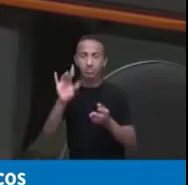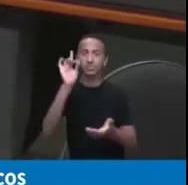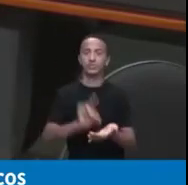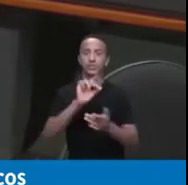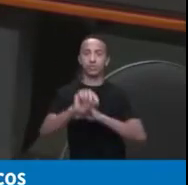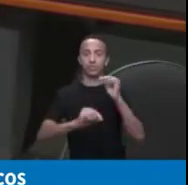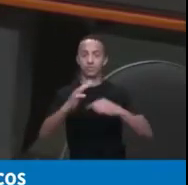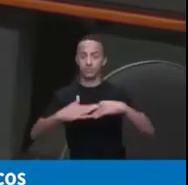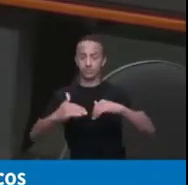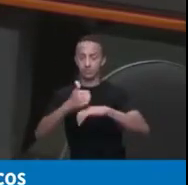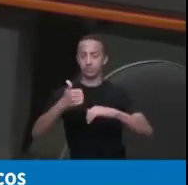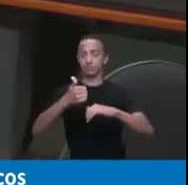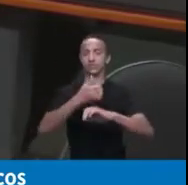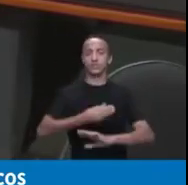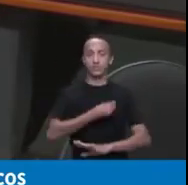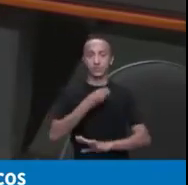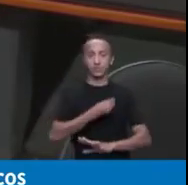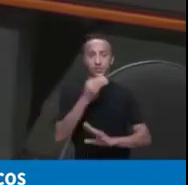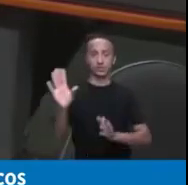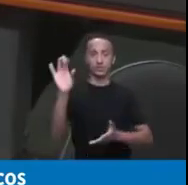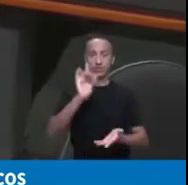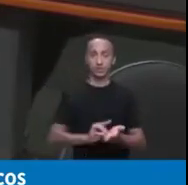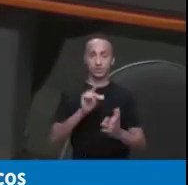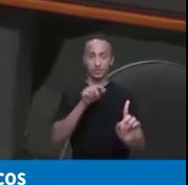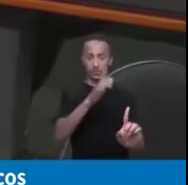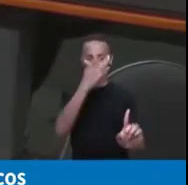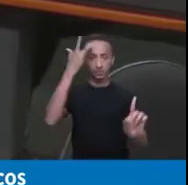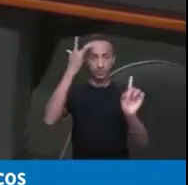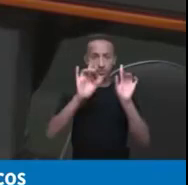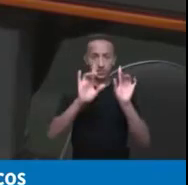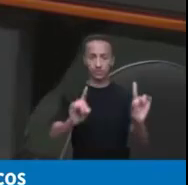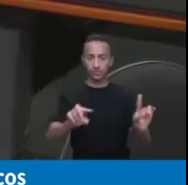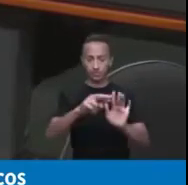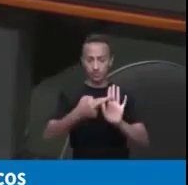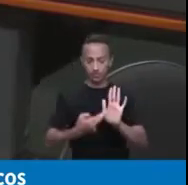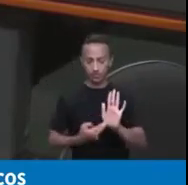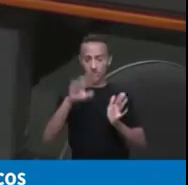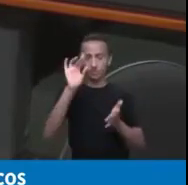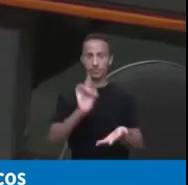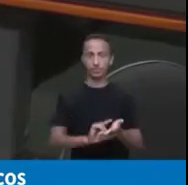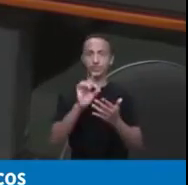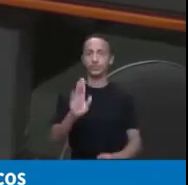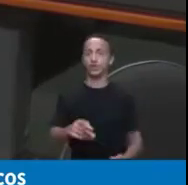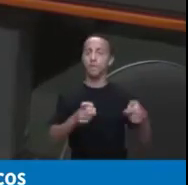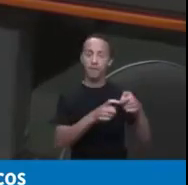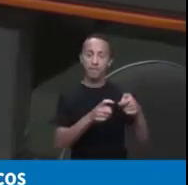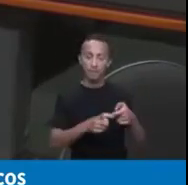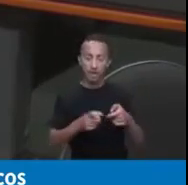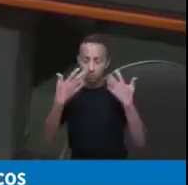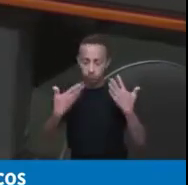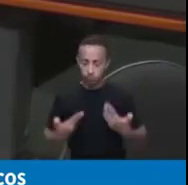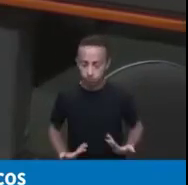multiprofissional e baseada na vida real da pessoa avaliada, e não apenas em critérios puramente biomédicos em aparências